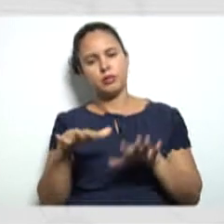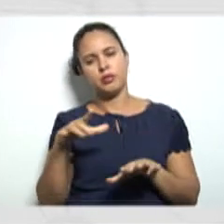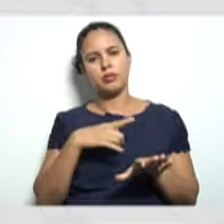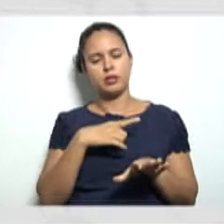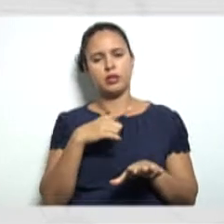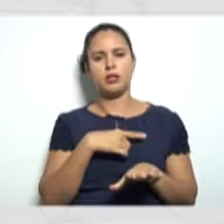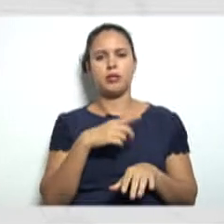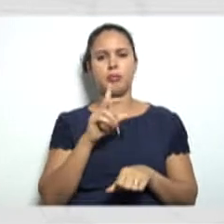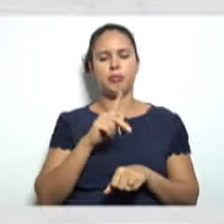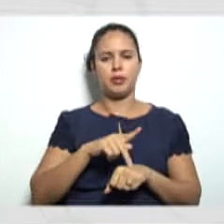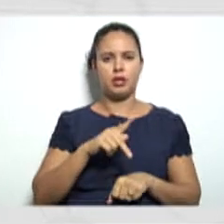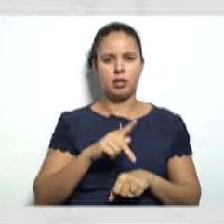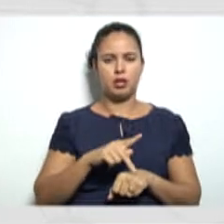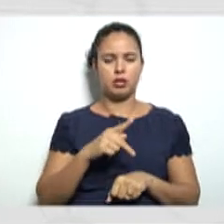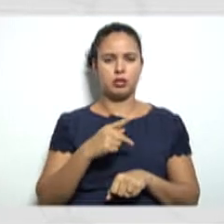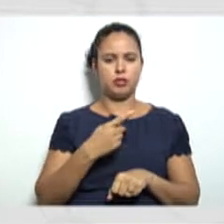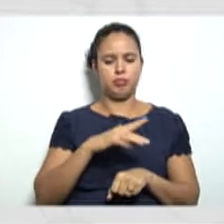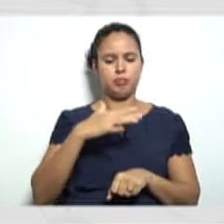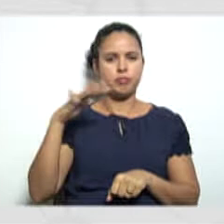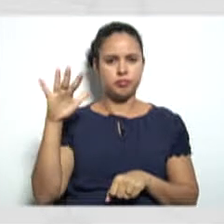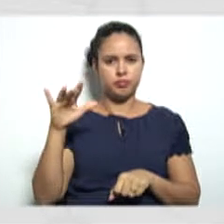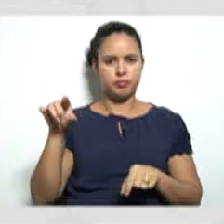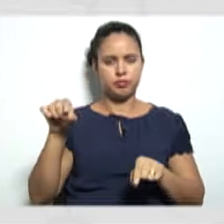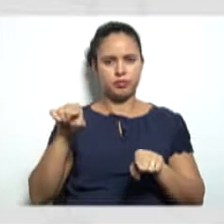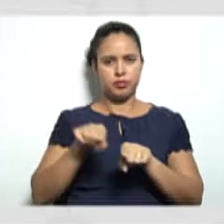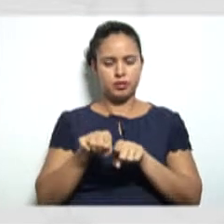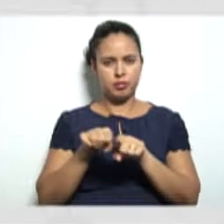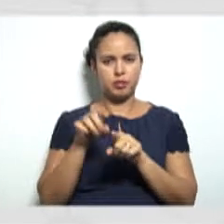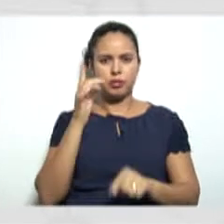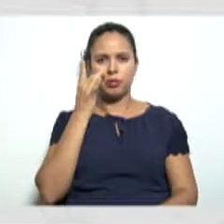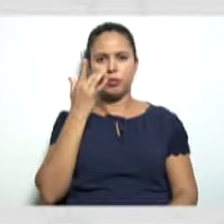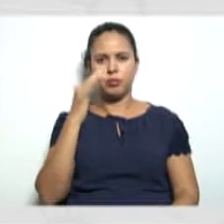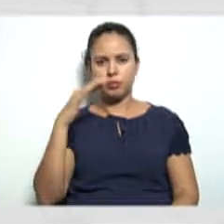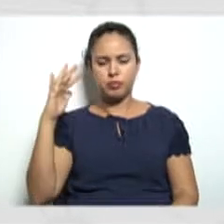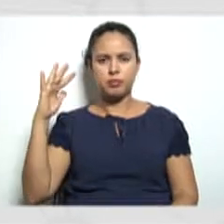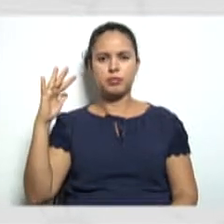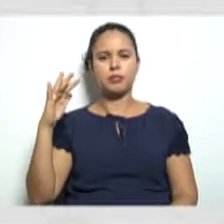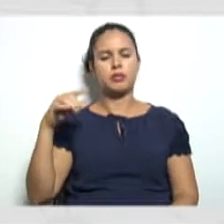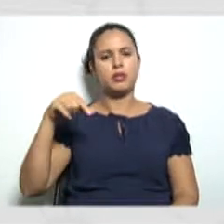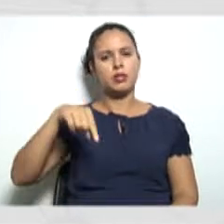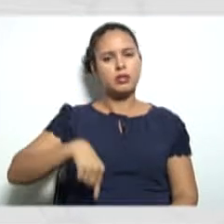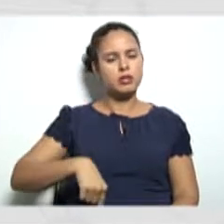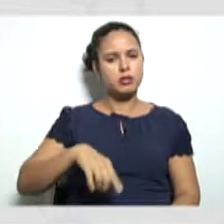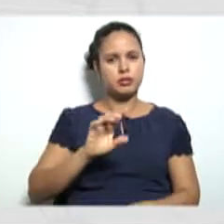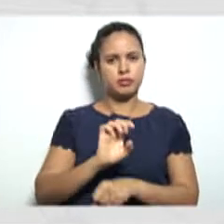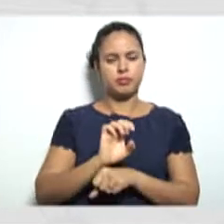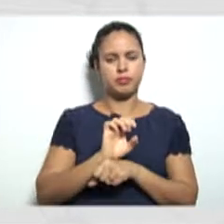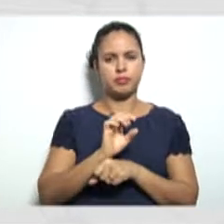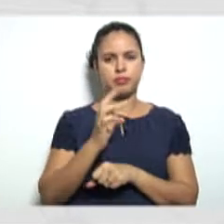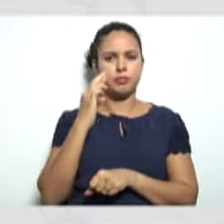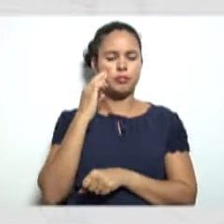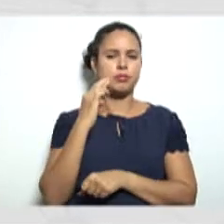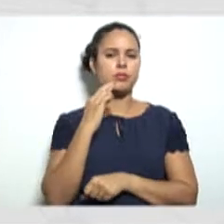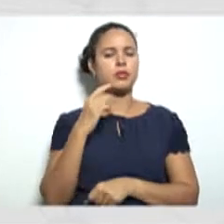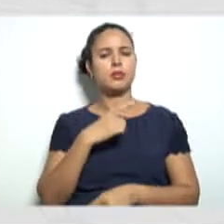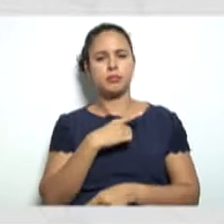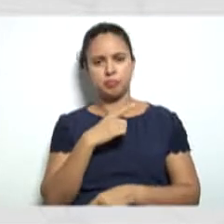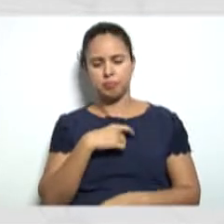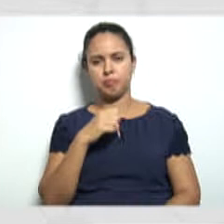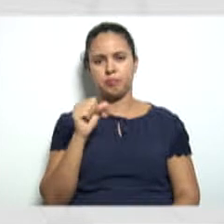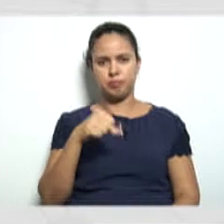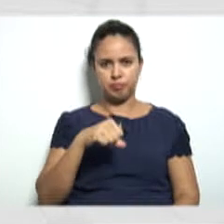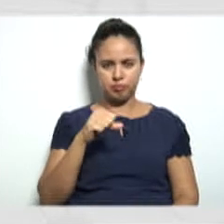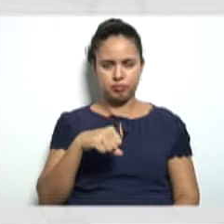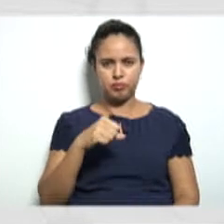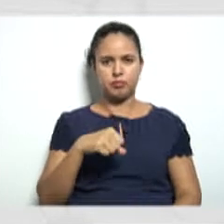pedras preciosas na região. E aqui no nosso estado a gente tem sim alguns municípios que têm tanto essa questão natural muito rica, como também